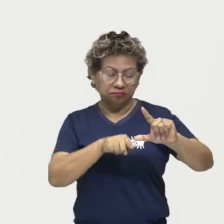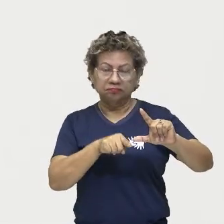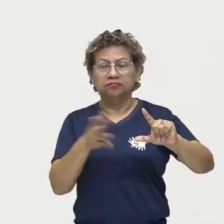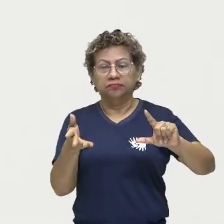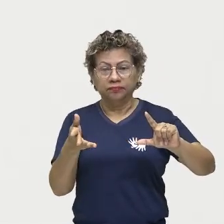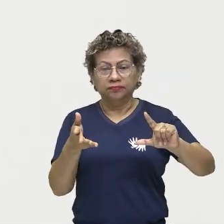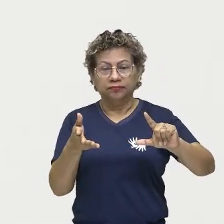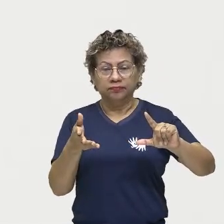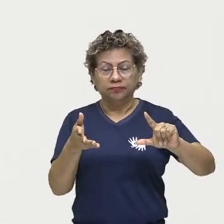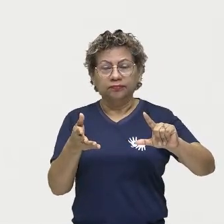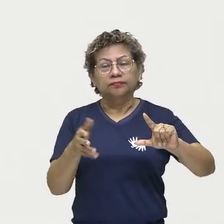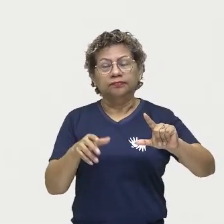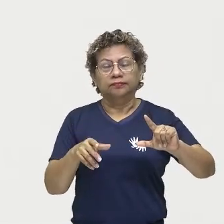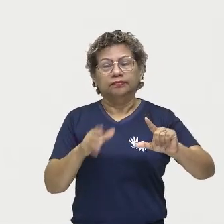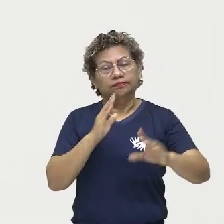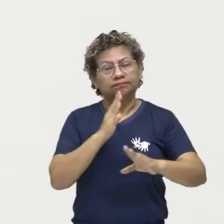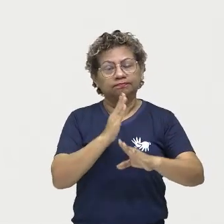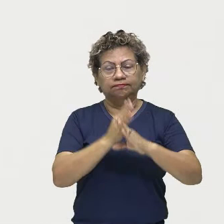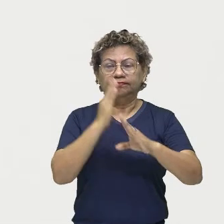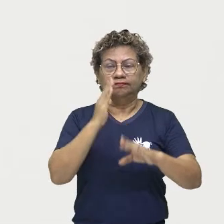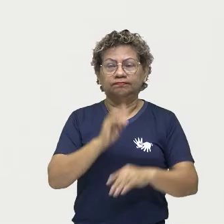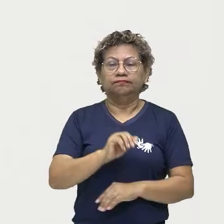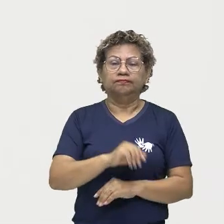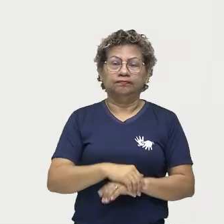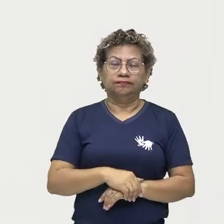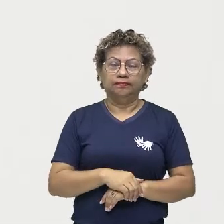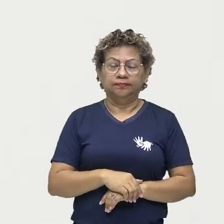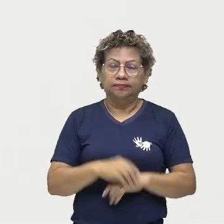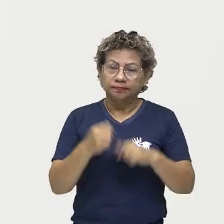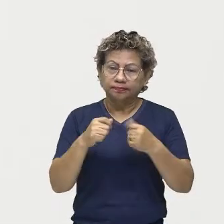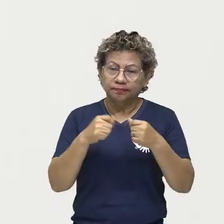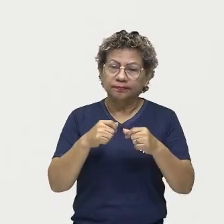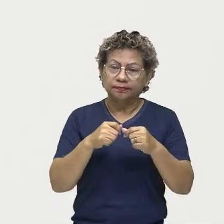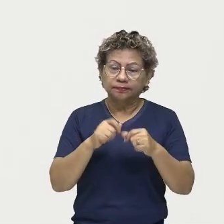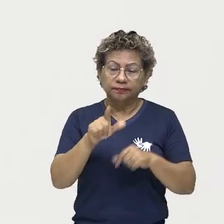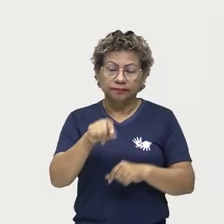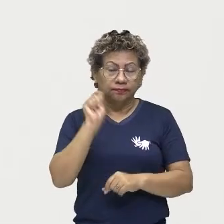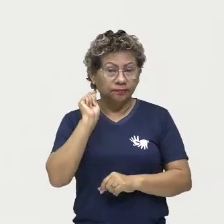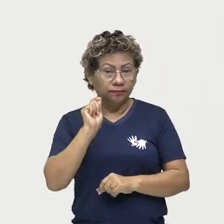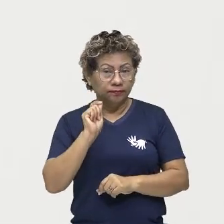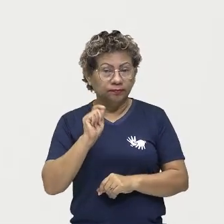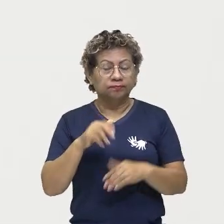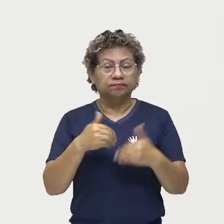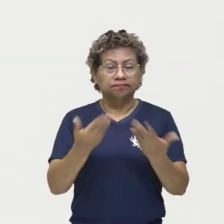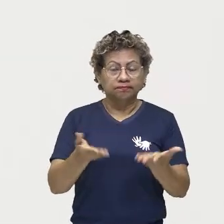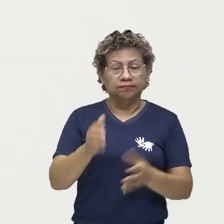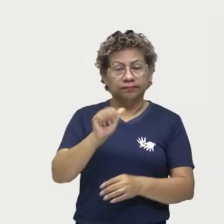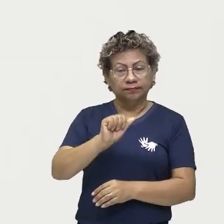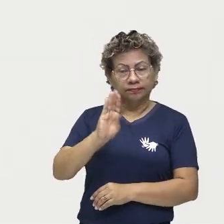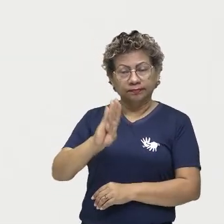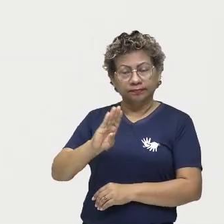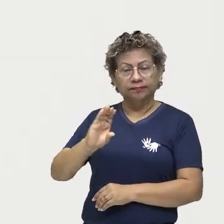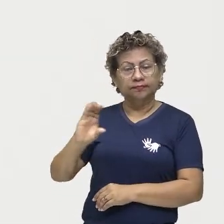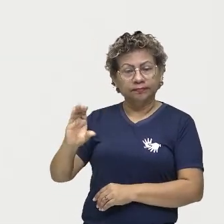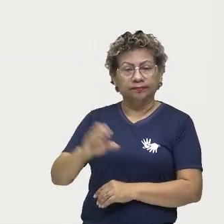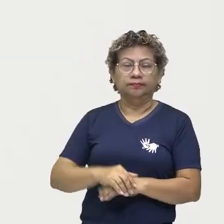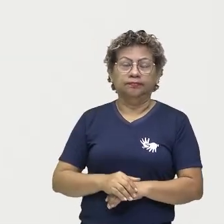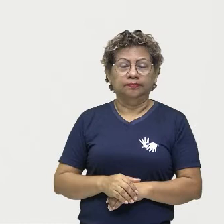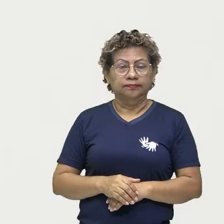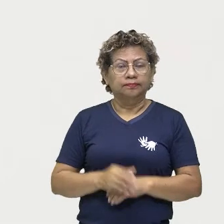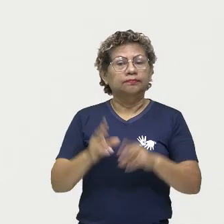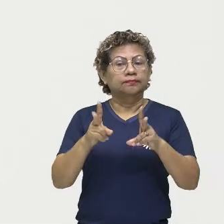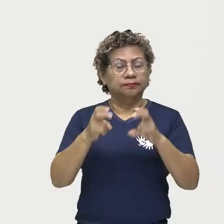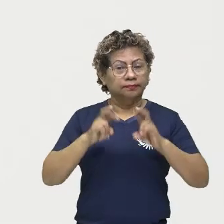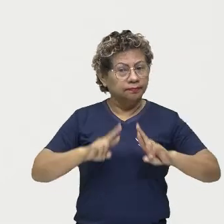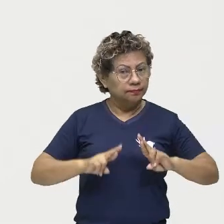e encontrando seu ponto médio M1, traçamos uma reta perpendicular vermelha no mesmo. Observe que é diferente, ó.